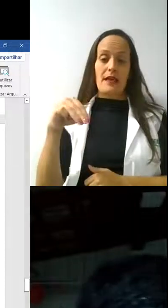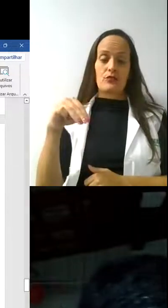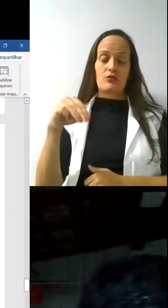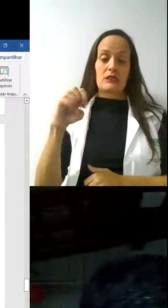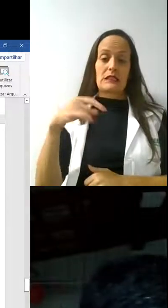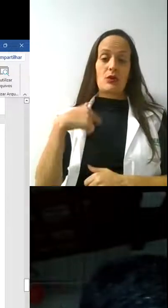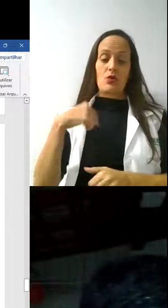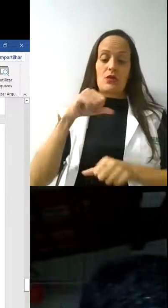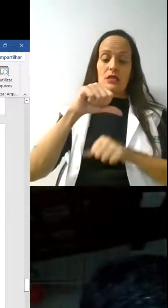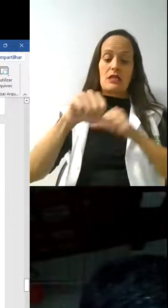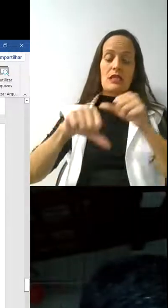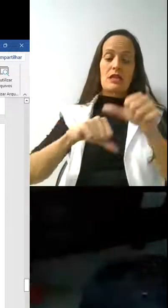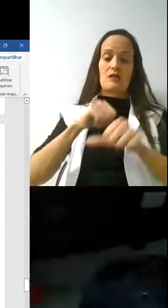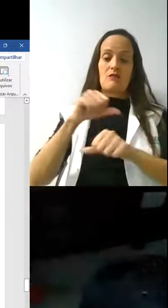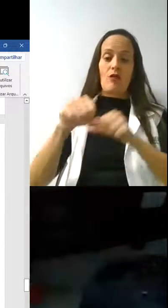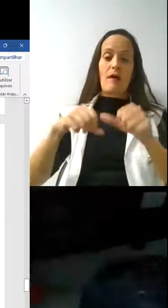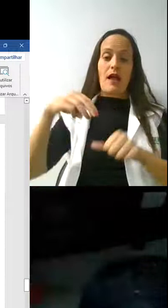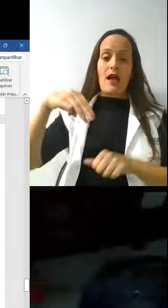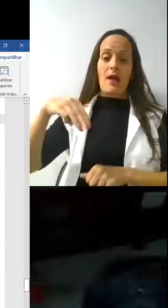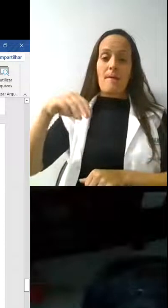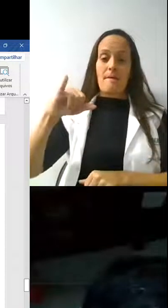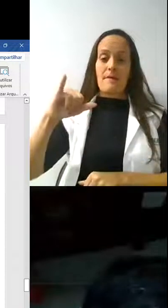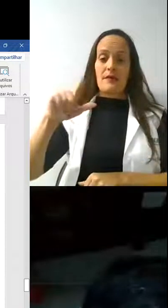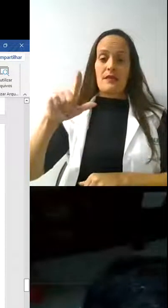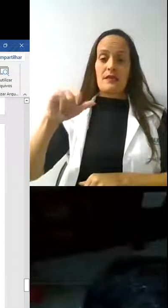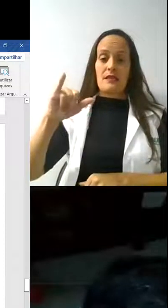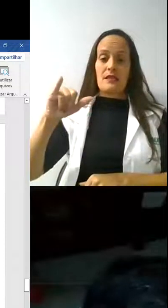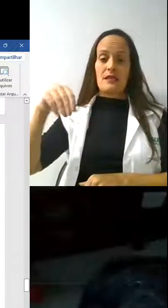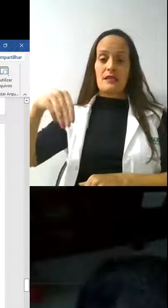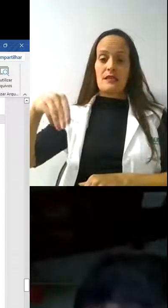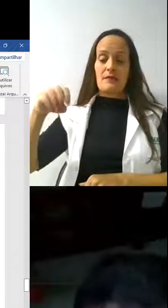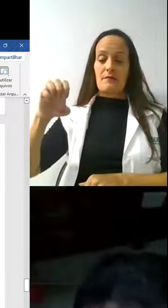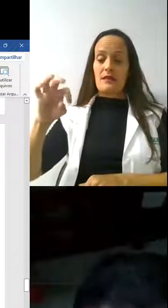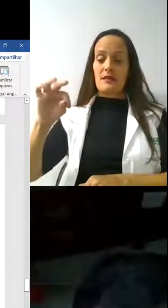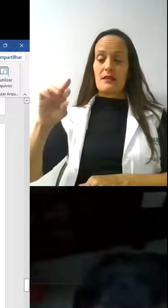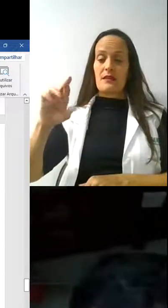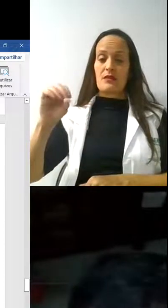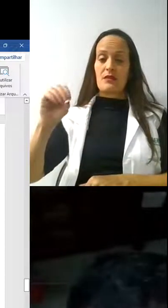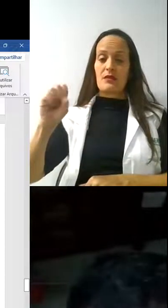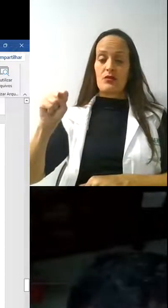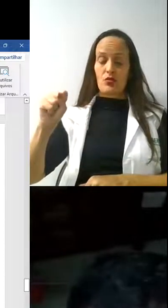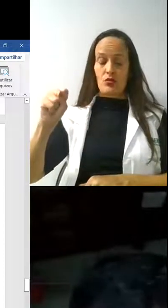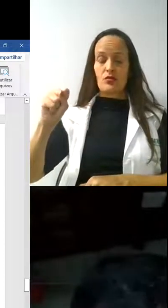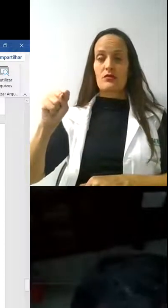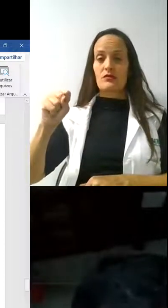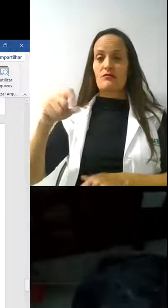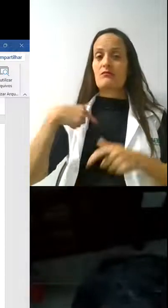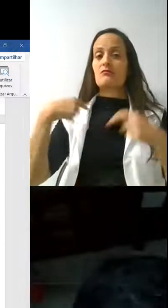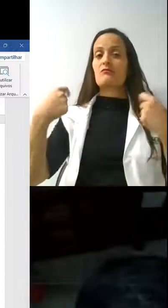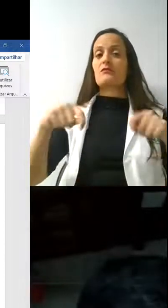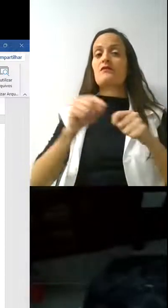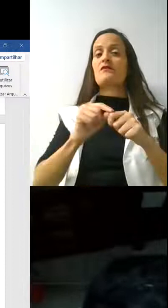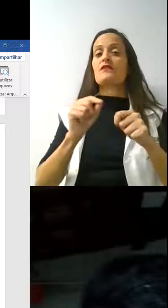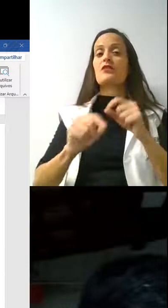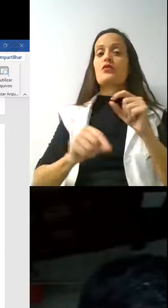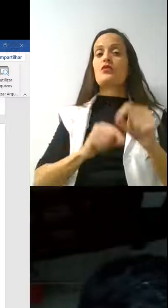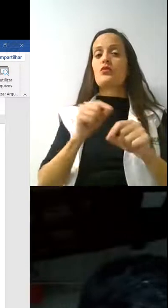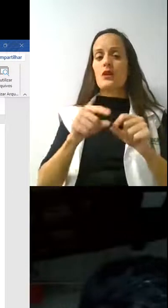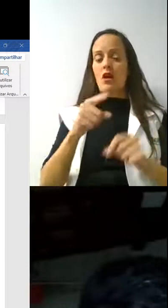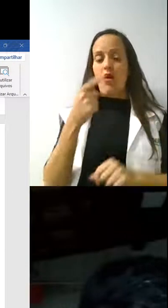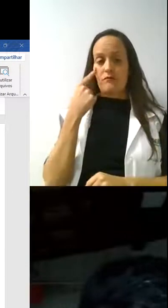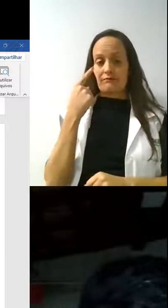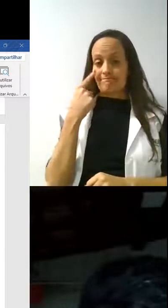para milímetros, como que fica? 40 metros é igual a quantos milímetros? Eu preciso fazer o que com esse valor? Então, vou fazer aqui,